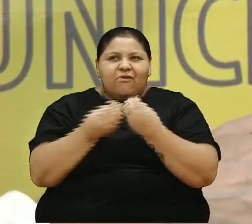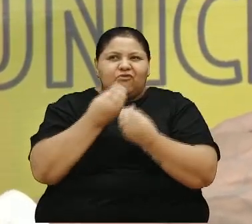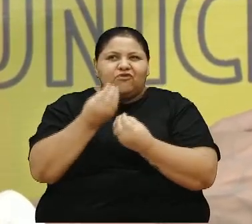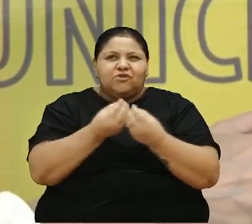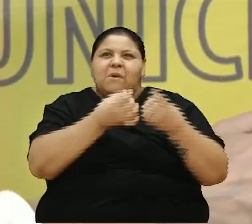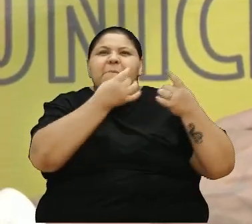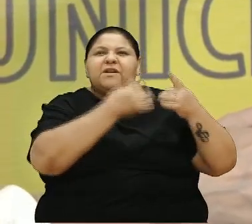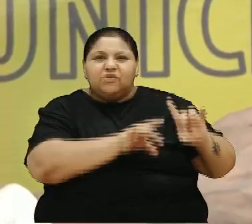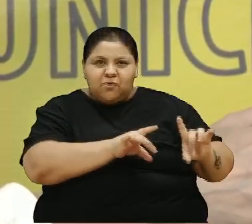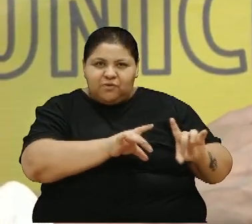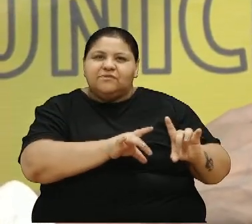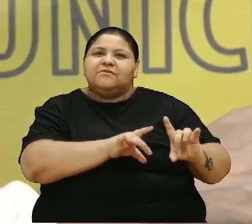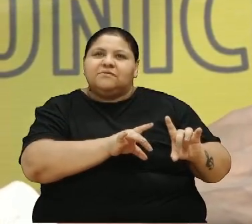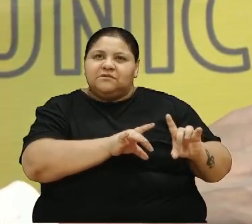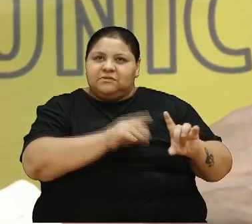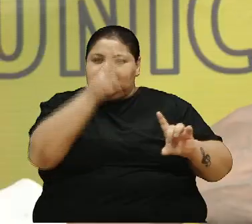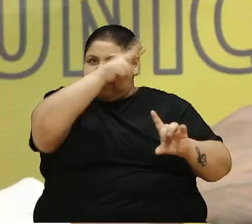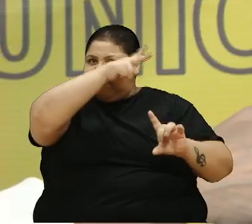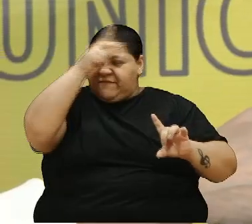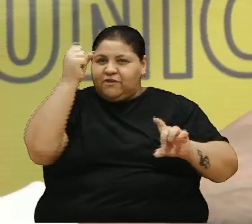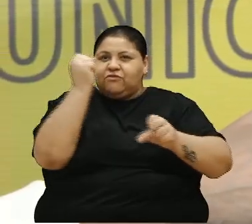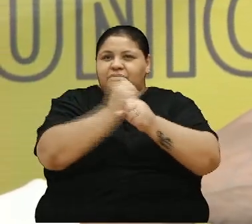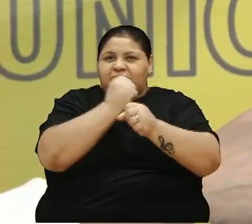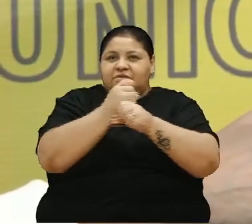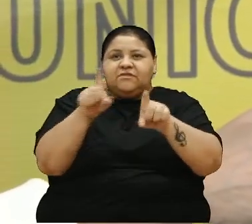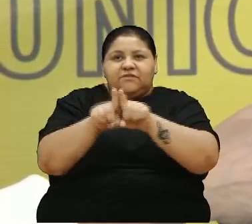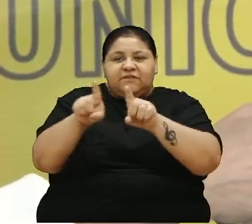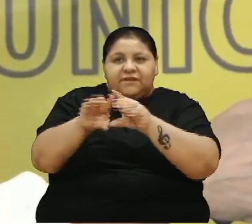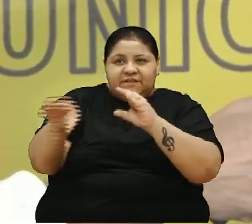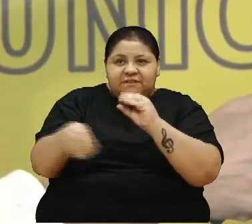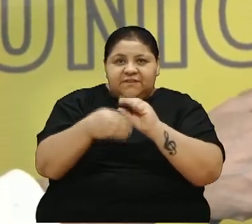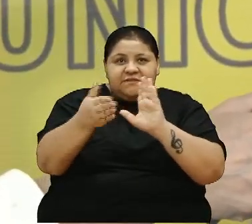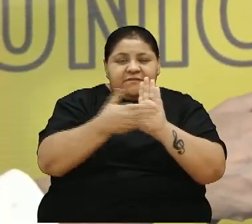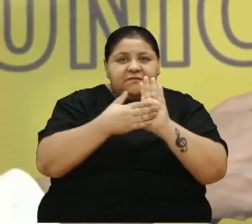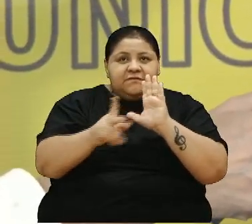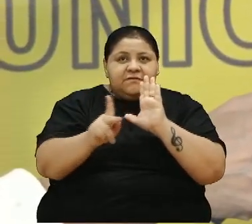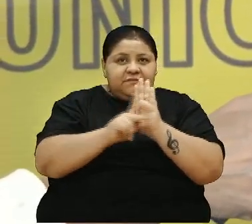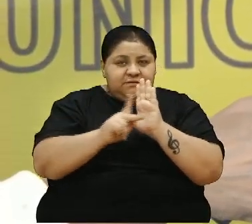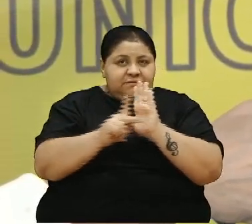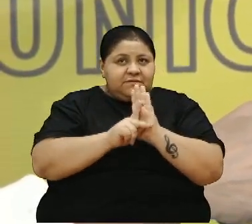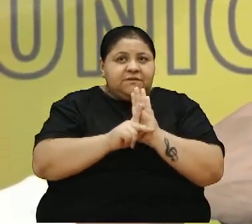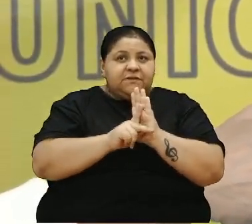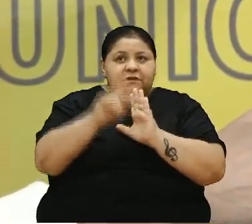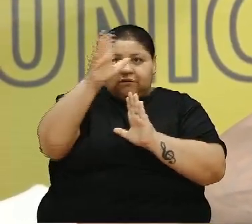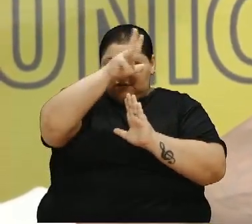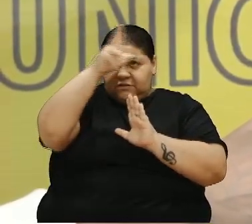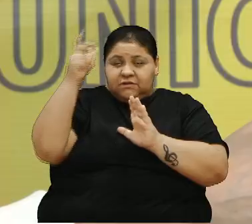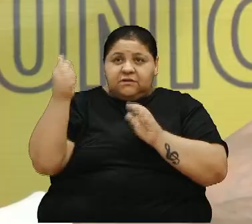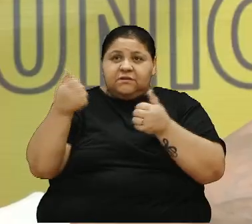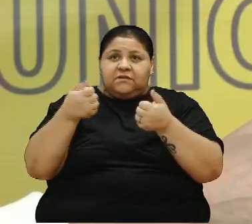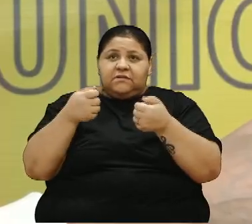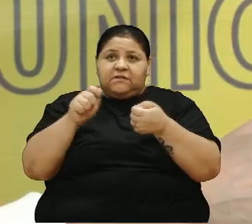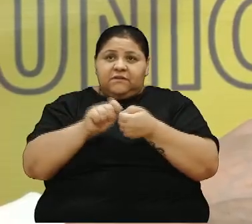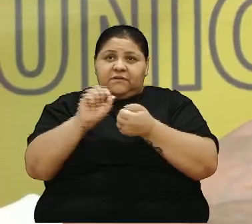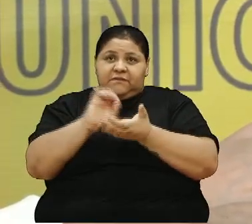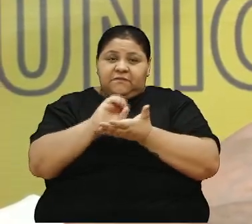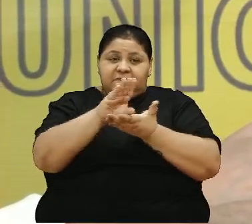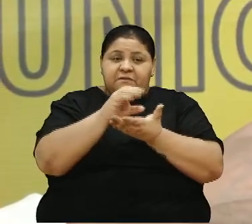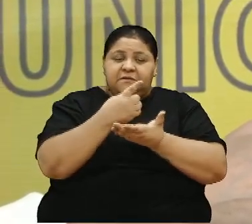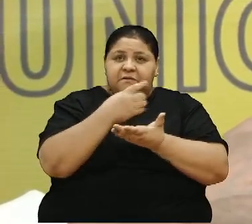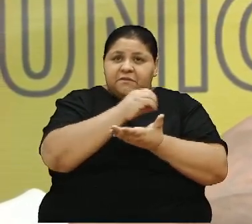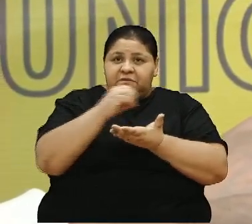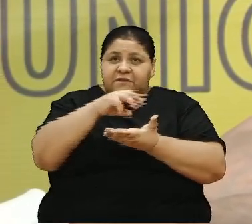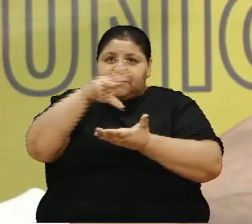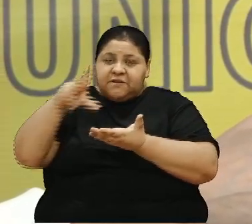municipal quando a execução das obras públicas e também de uma emenda que eu propus a um projeto de lei oriundo do Executivo que faz a destinação de 100 milhões de reais para